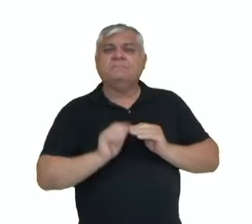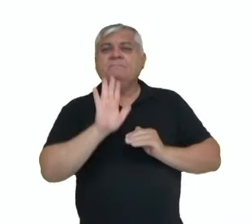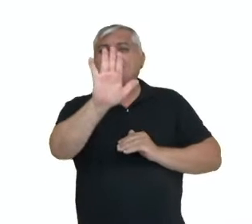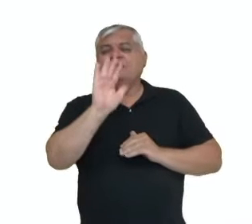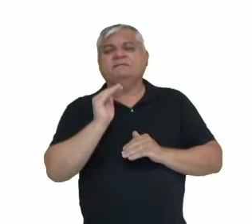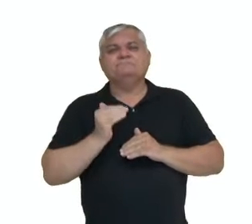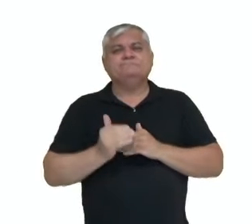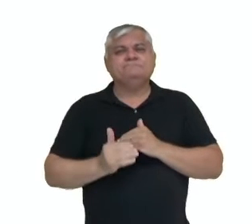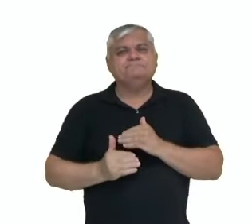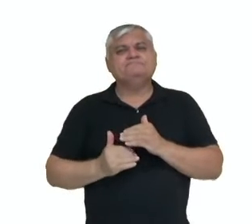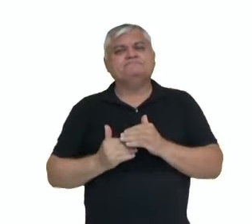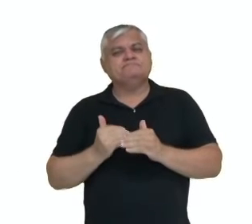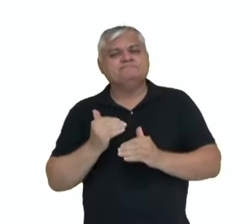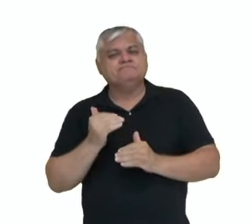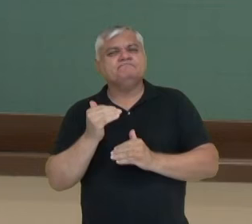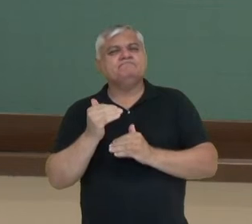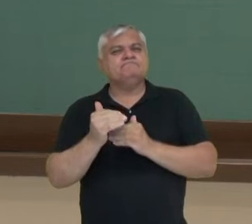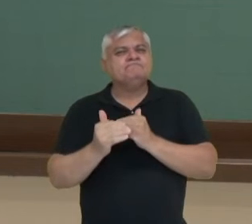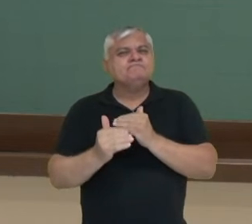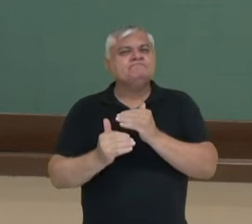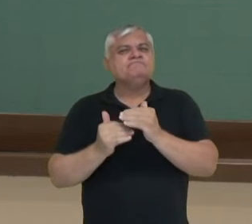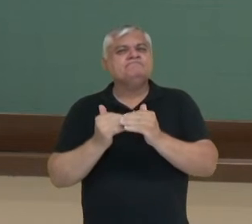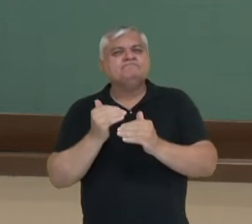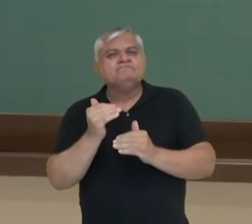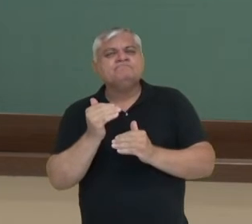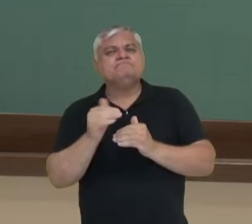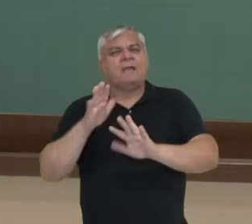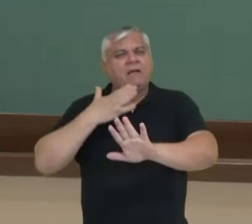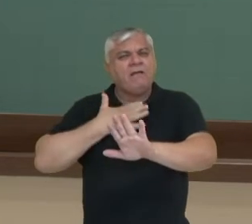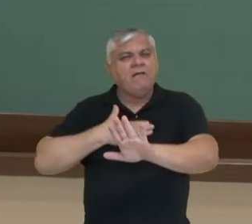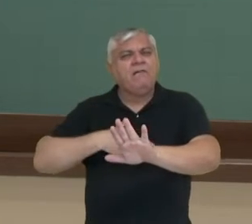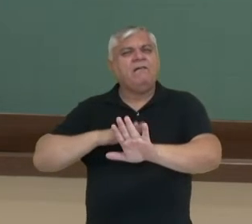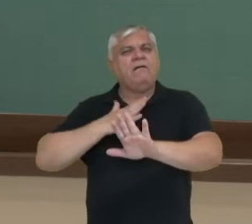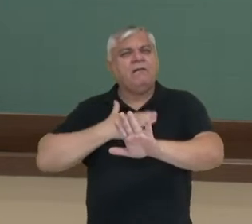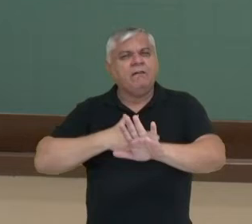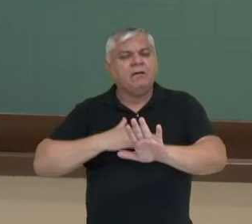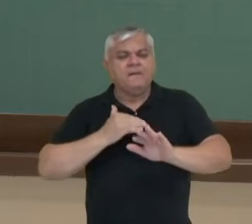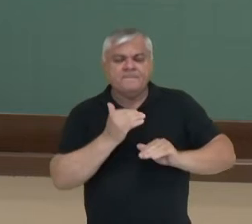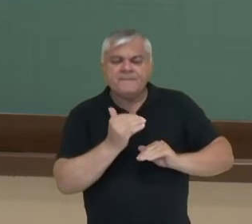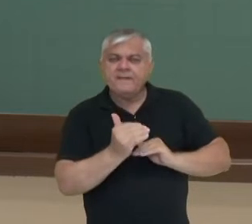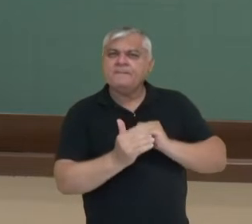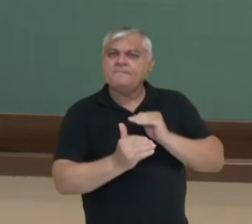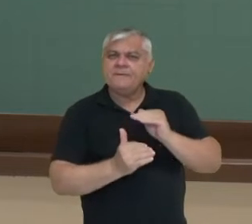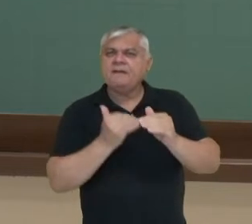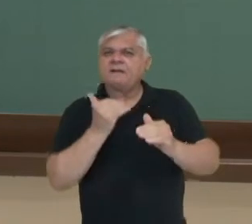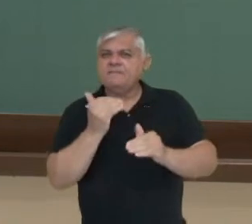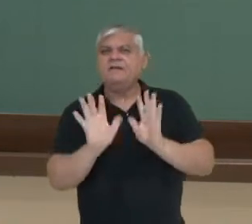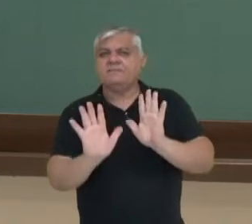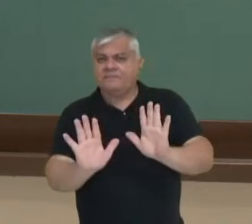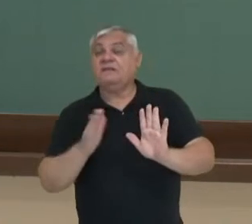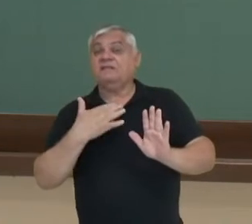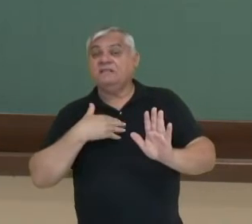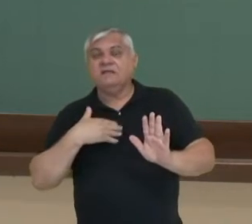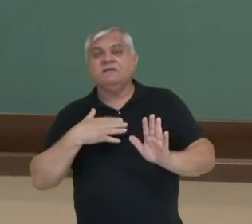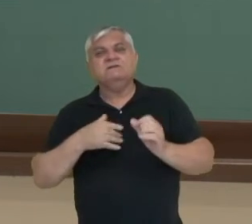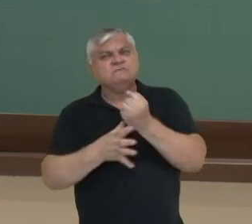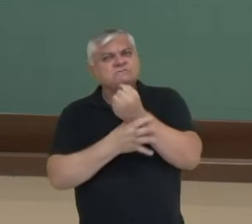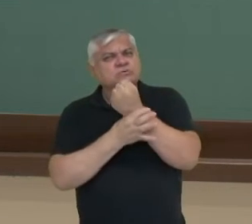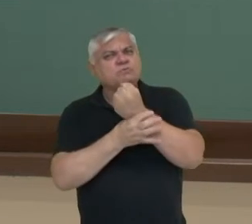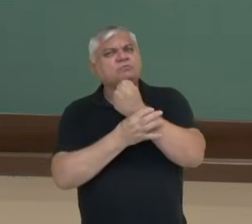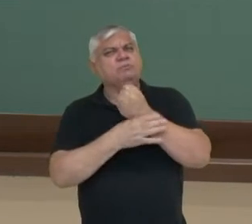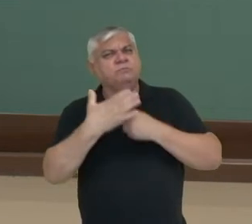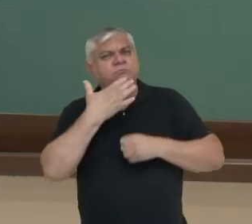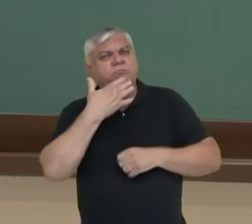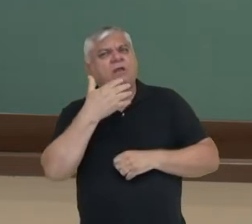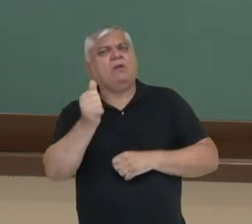e segura. Ou seja, não haveria um rompimento de imediato, não haveria um rompimento da ordem que estava estabelecida, mas sim aí